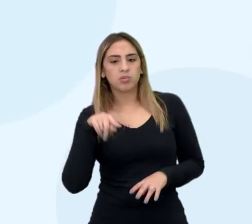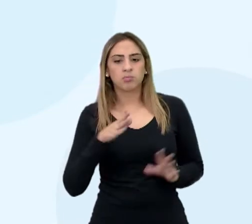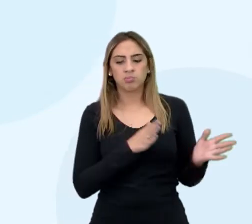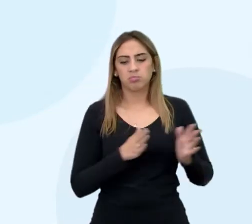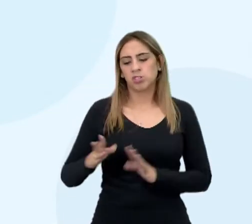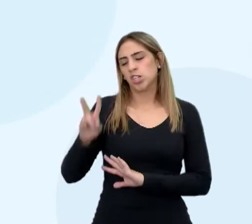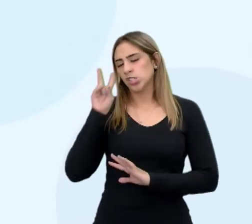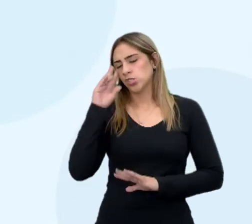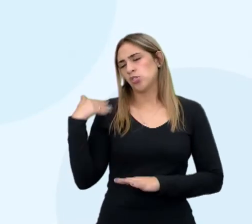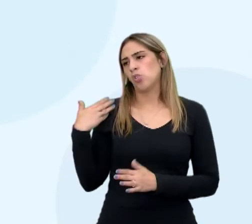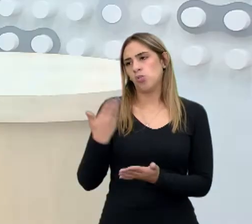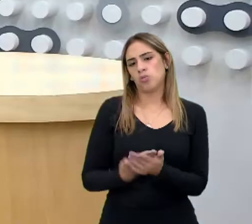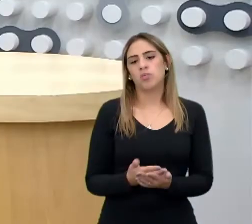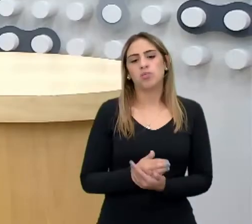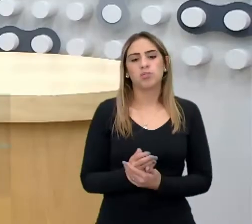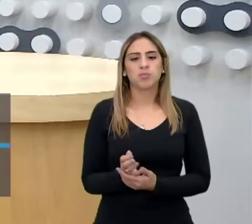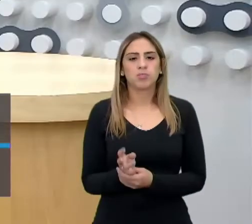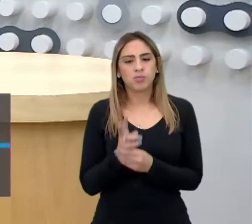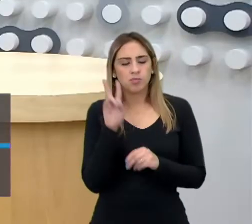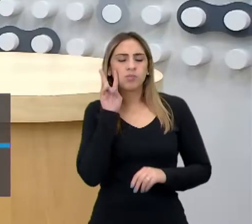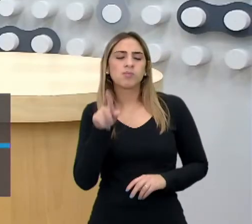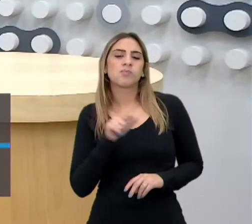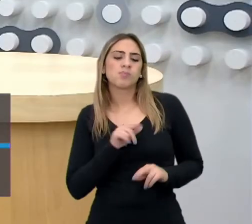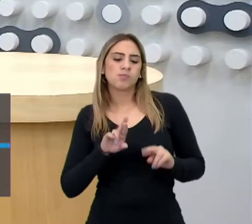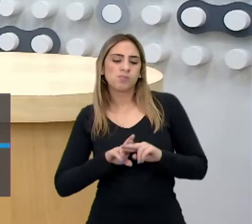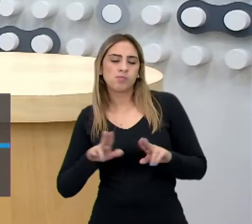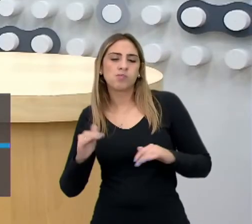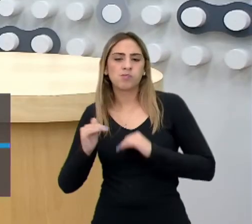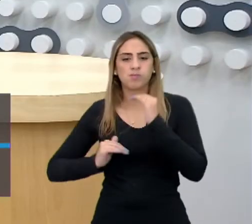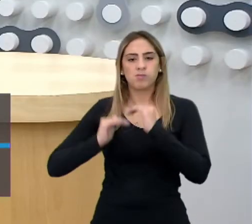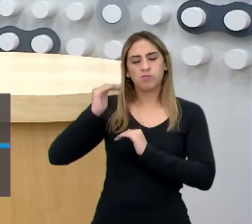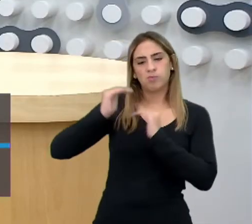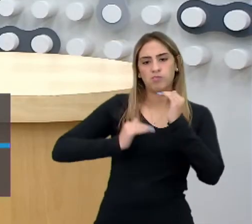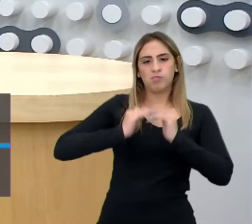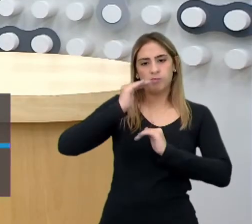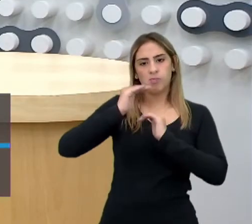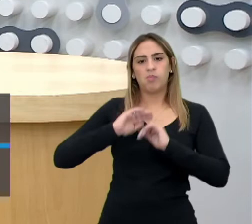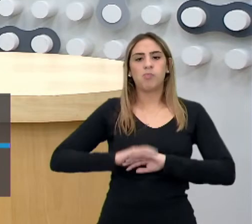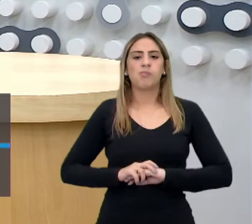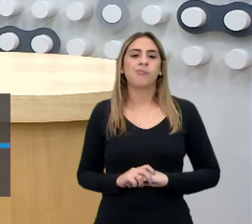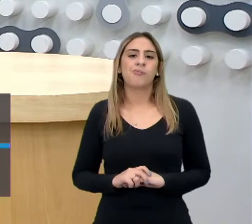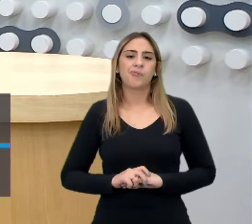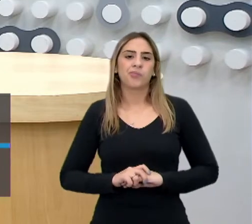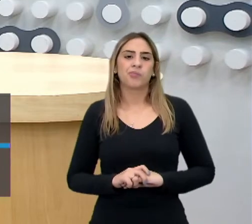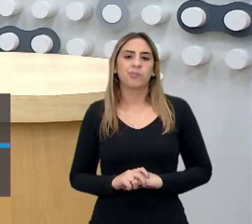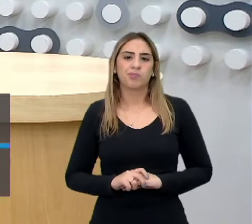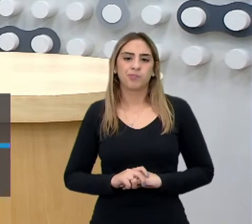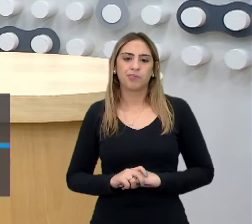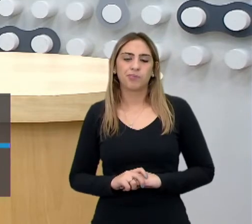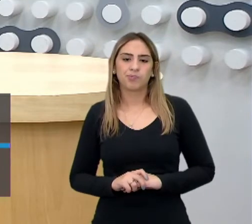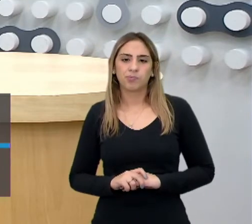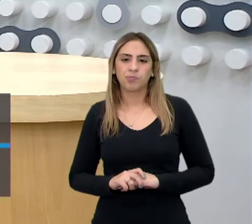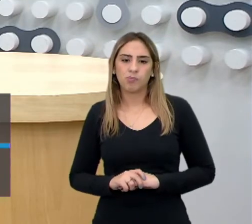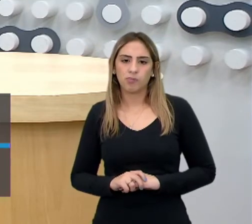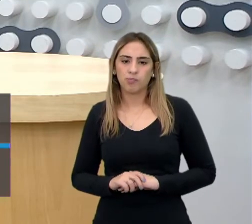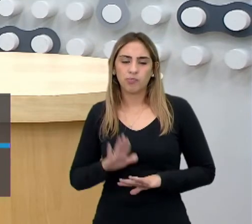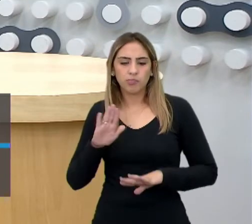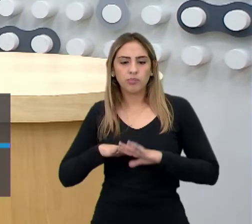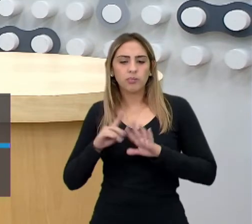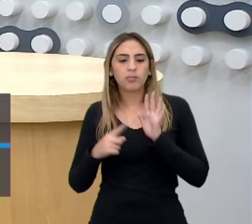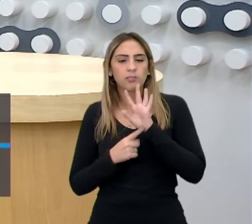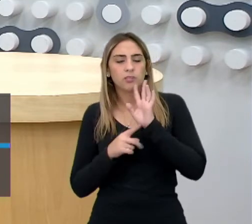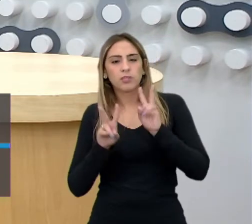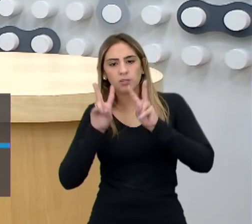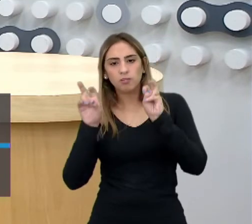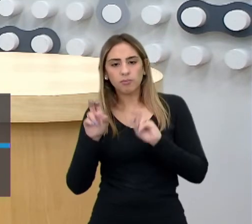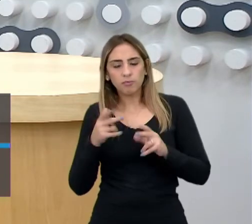período histórico. Então vejam que tem diferenças, né, entre a escala de Mercalli e a escala de Richter, né? A escala de Richter ela mais mostra aí a questão aí